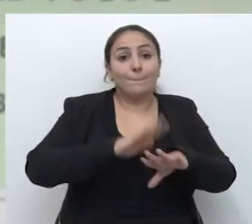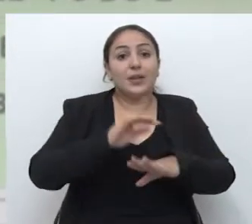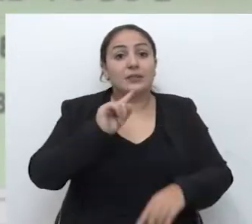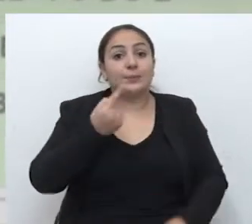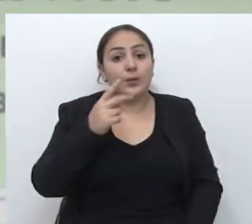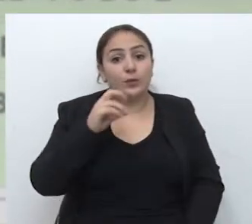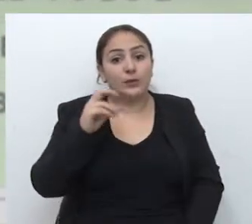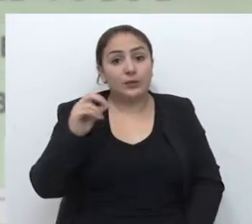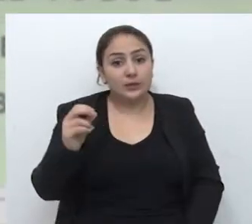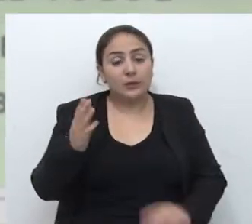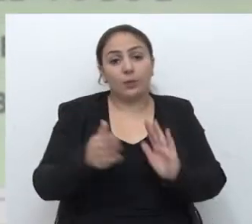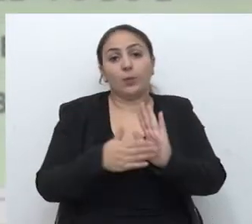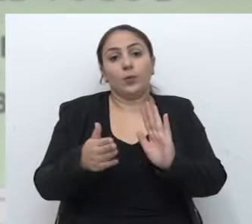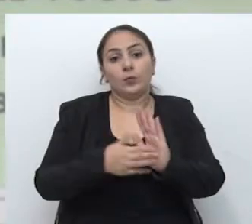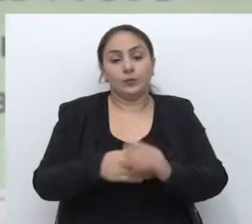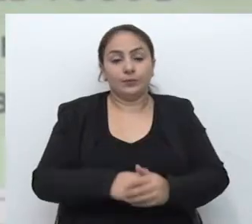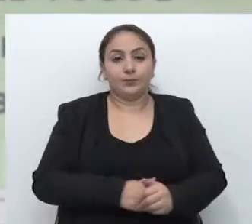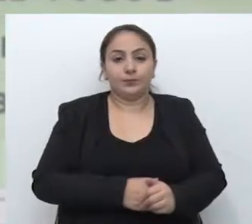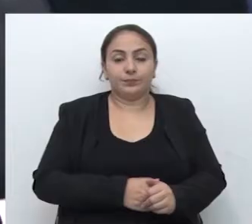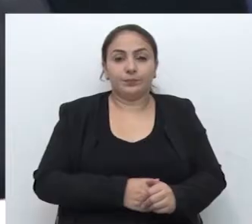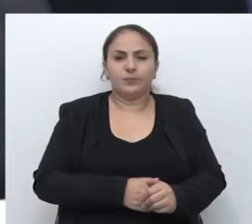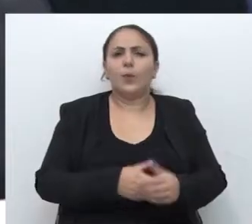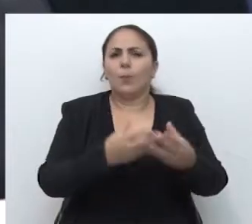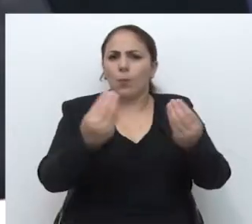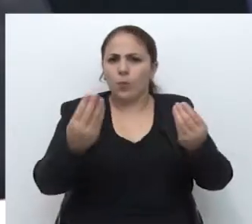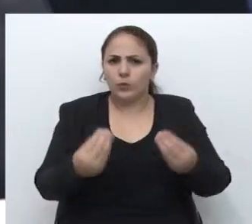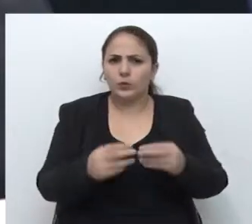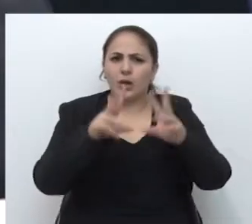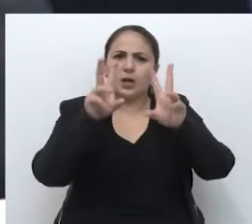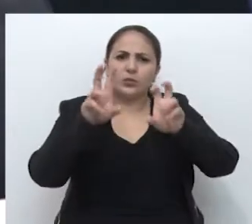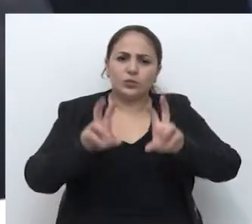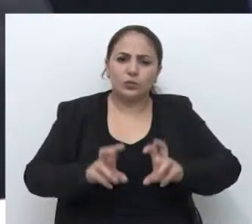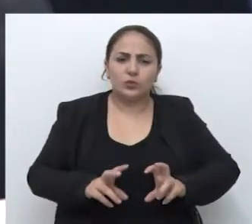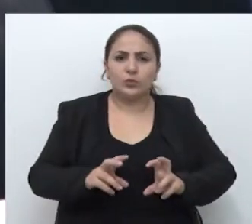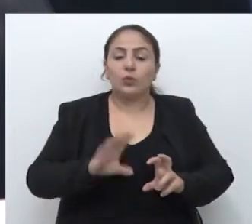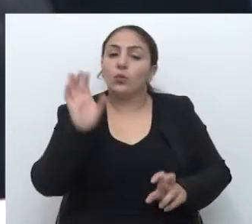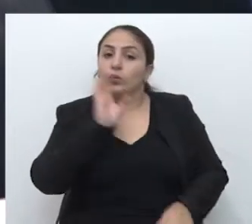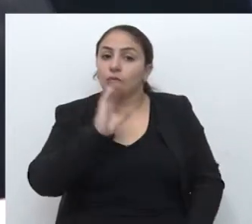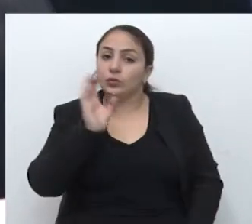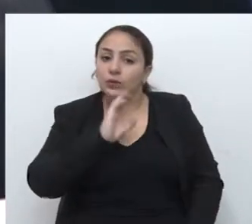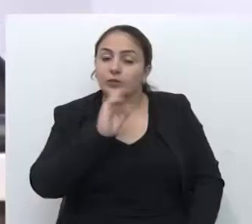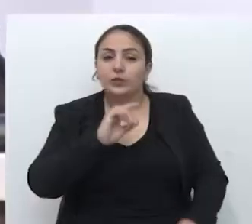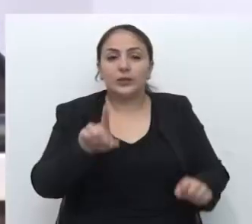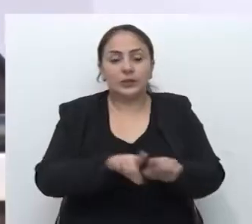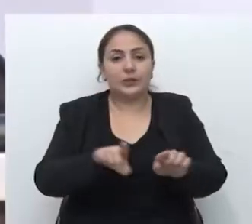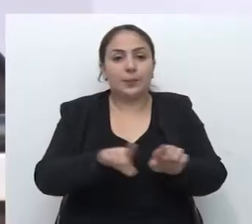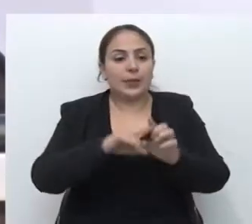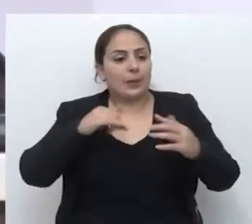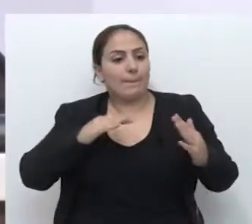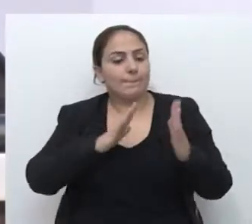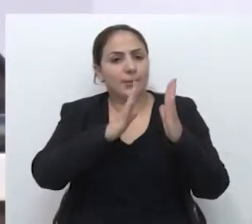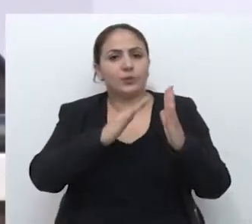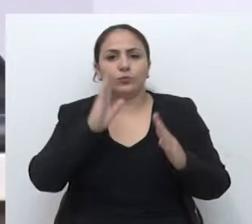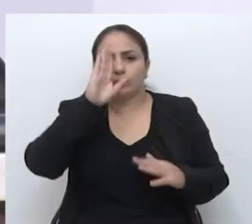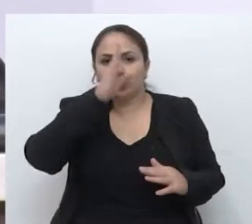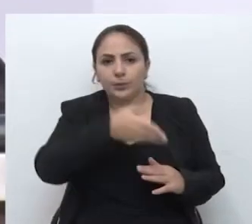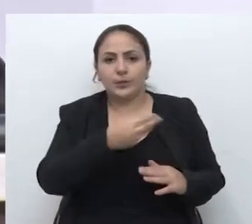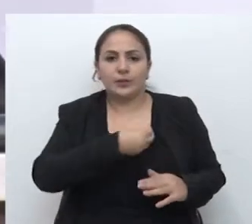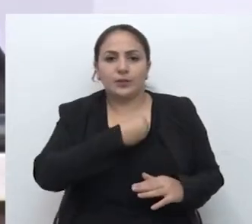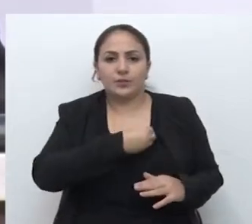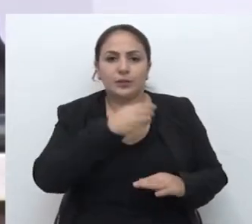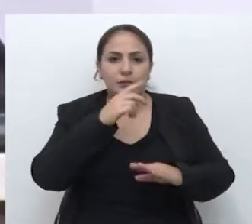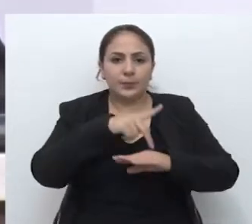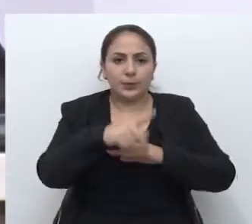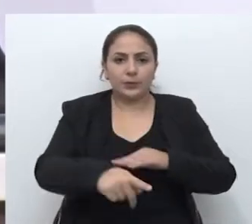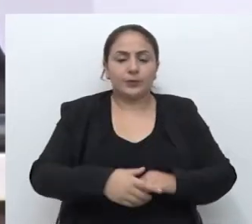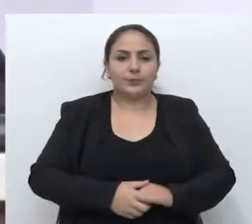mais de 1.500 proposições. Vários temas de caráter urgente e que impactam diretamente na vida